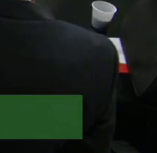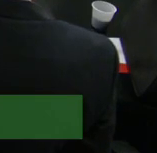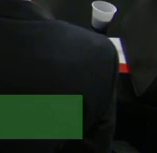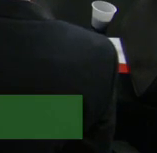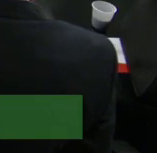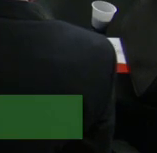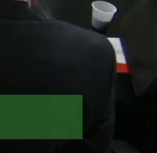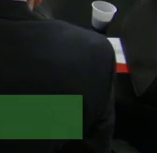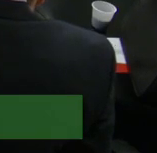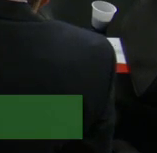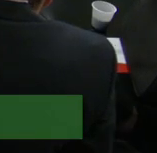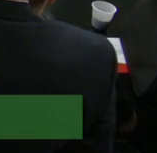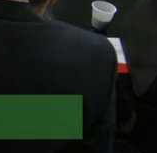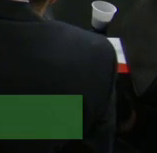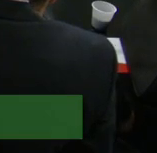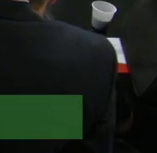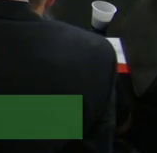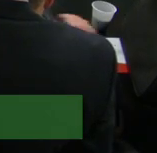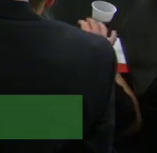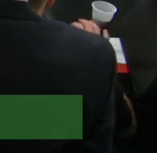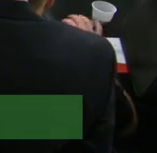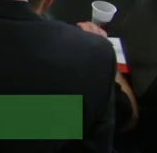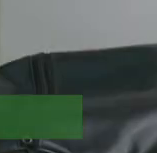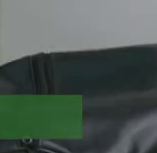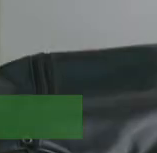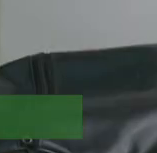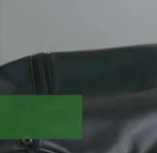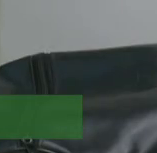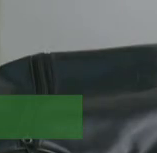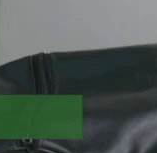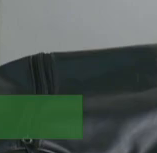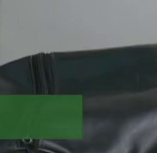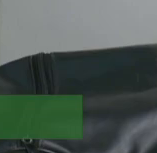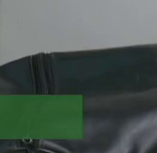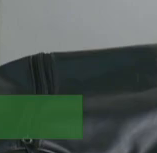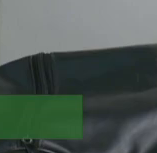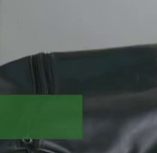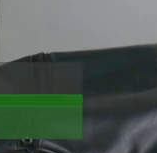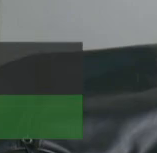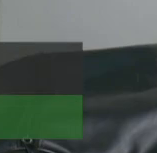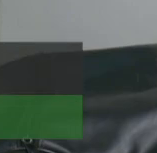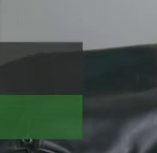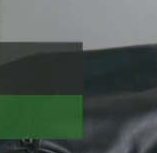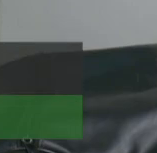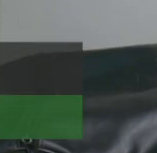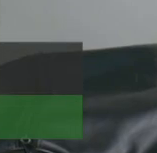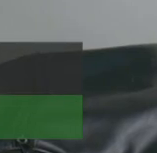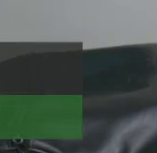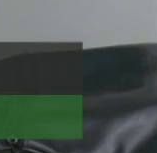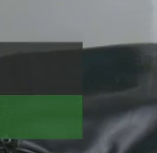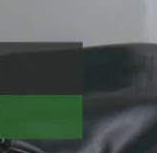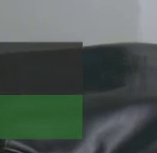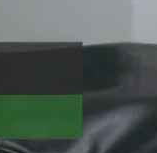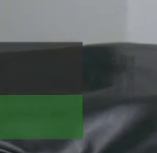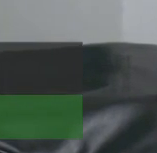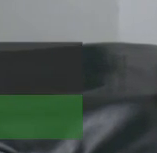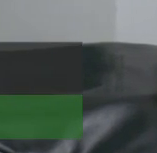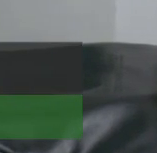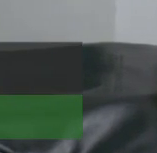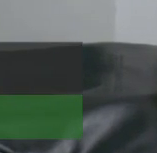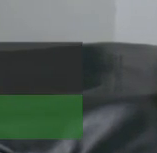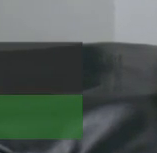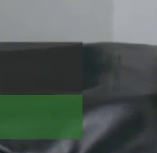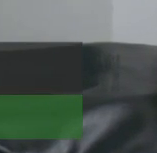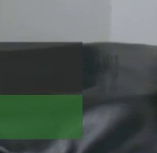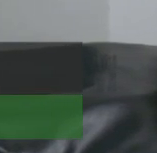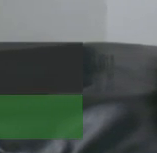Autoridades presentes, senhoras e senhores, boa tarde, sejam todos bem-vindos. Público que nos ouve e